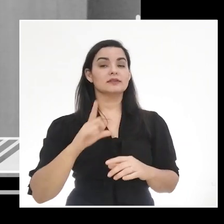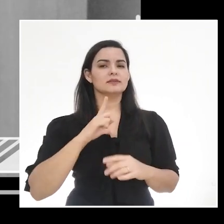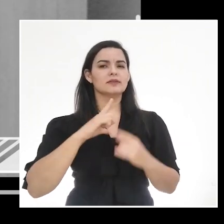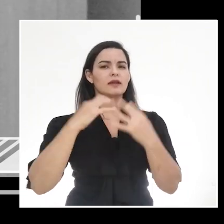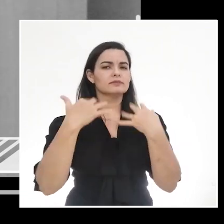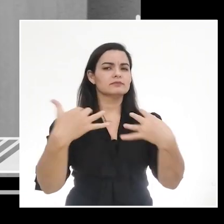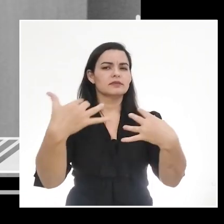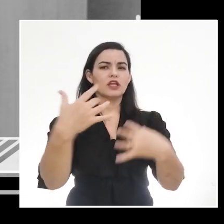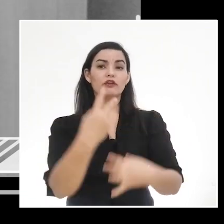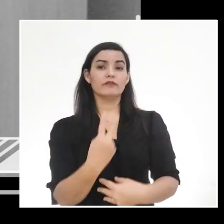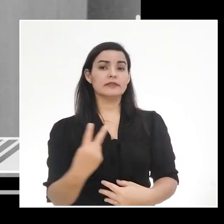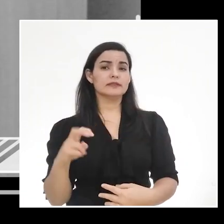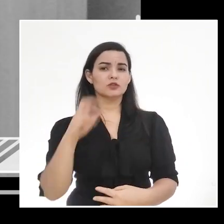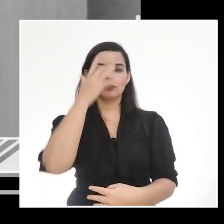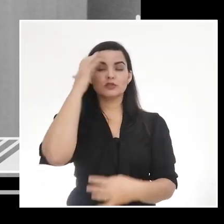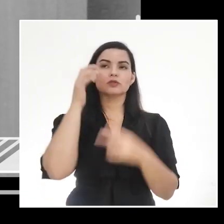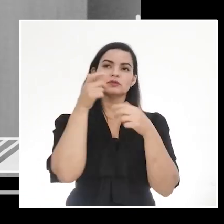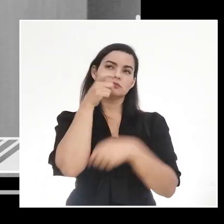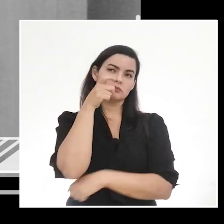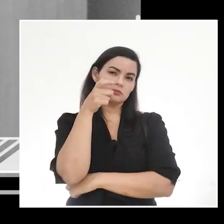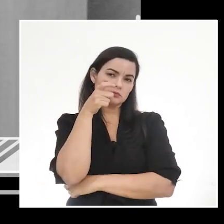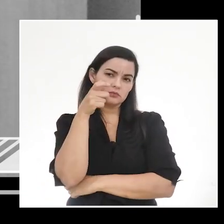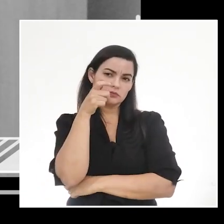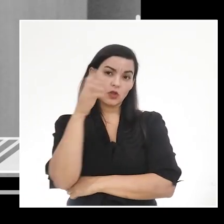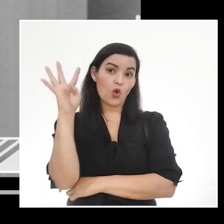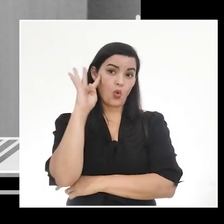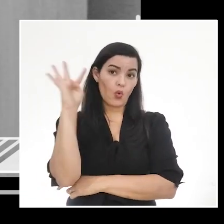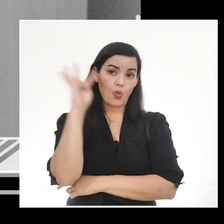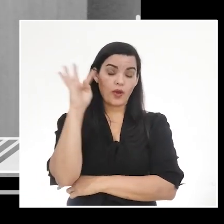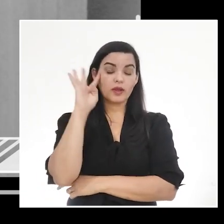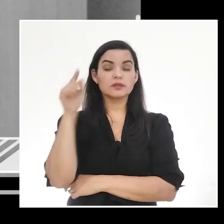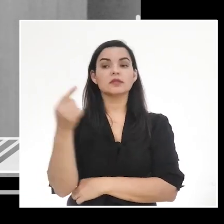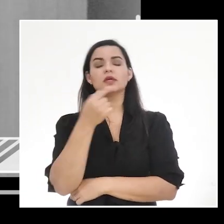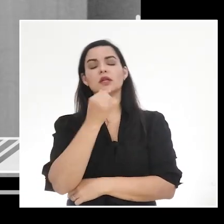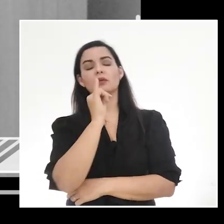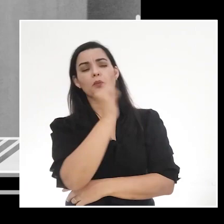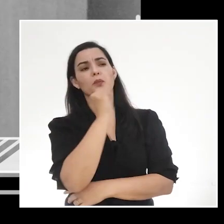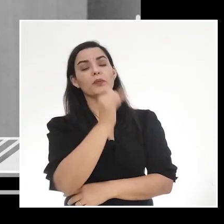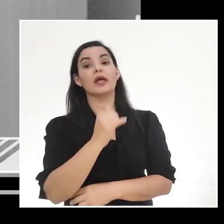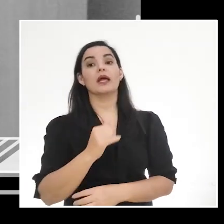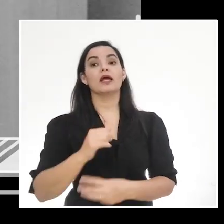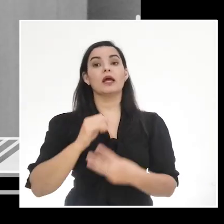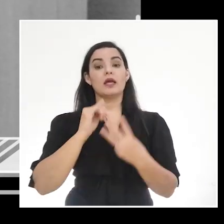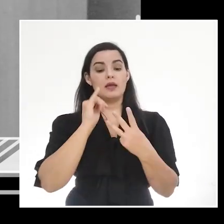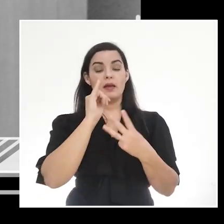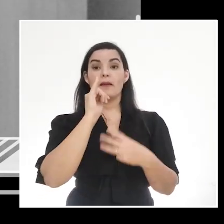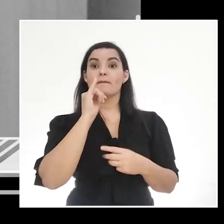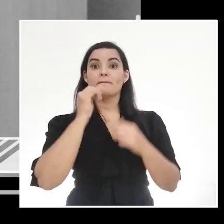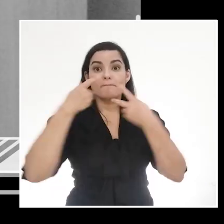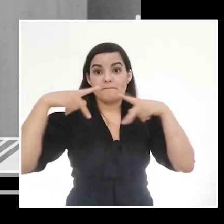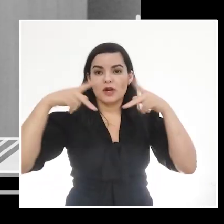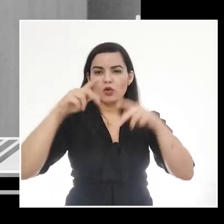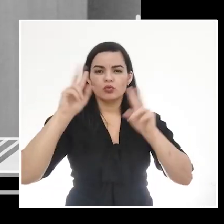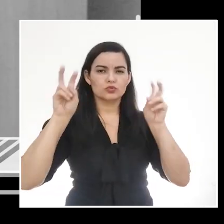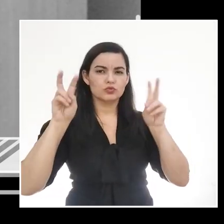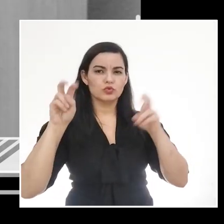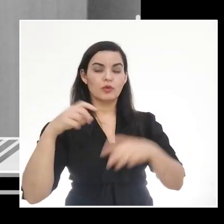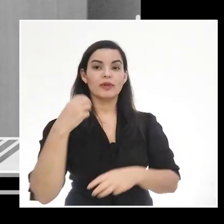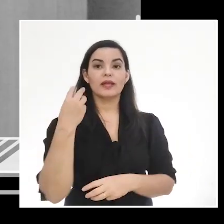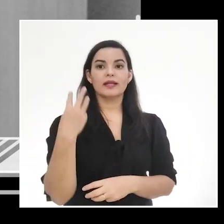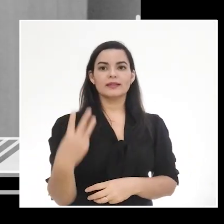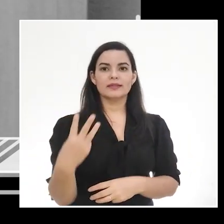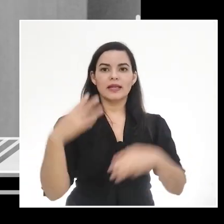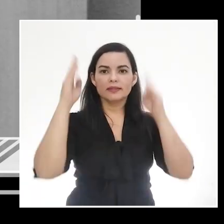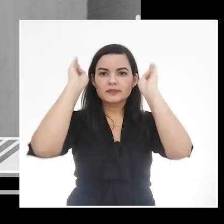porque ele pregou sobre tinha 25 pessoas na igreja, pessoas mais velhas, era um culto de quarta-feira, e ele pregou sobre